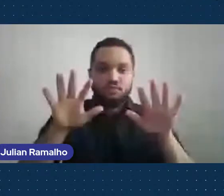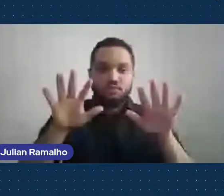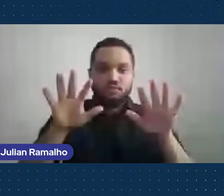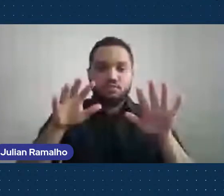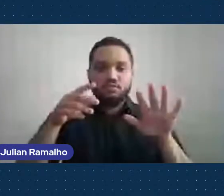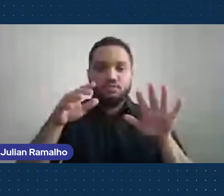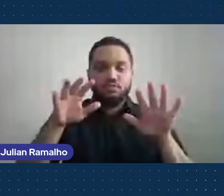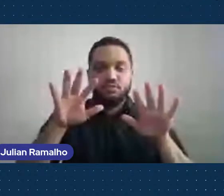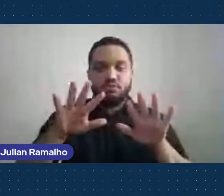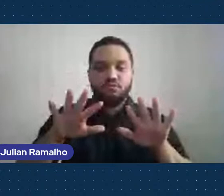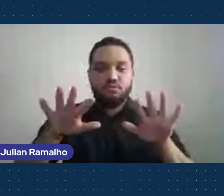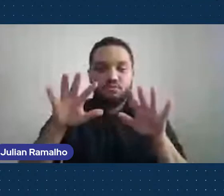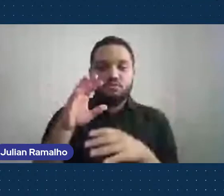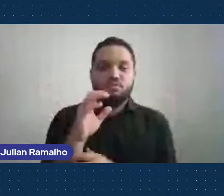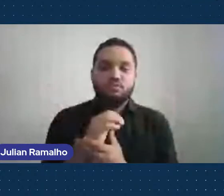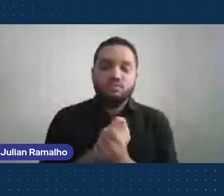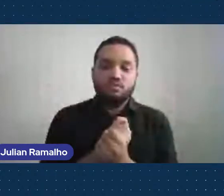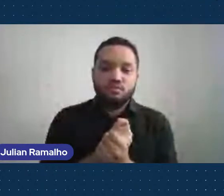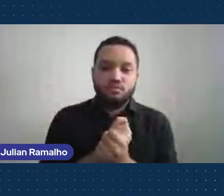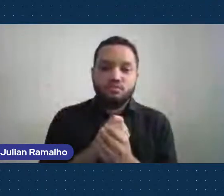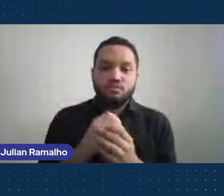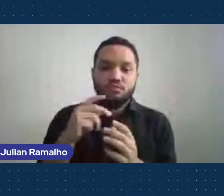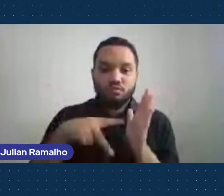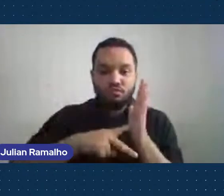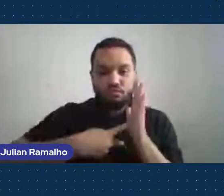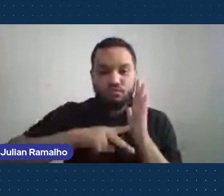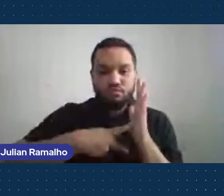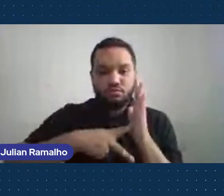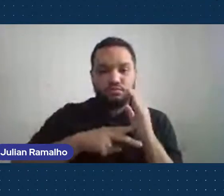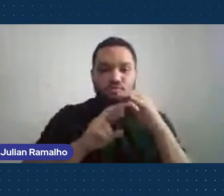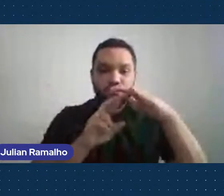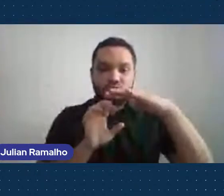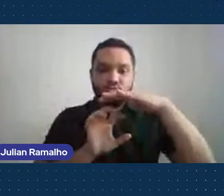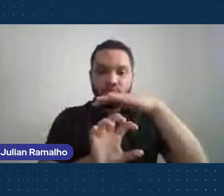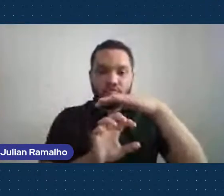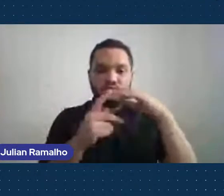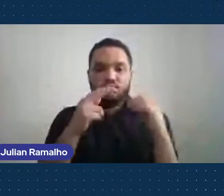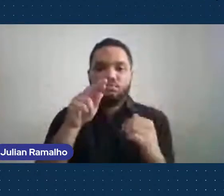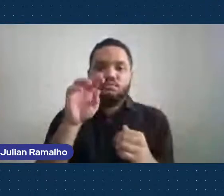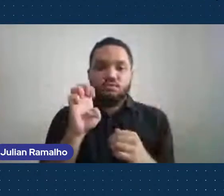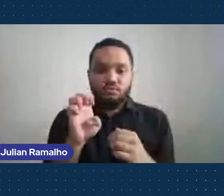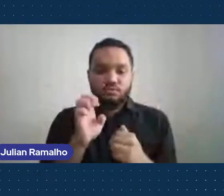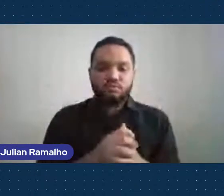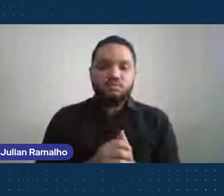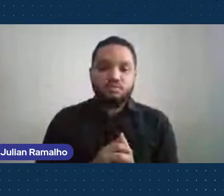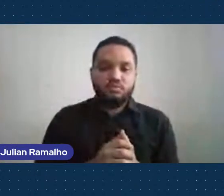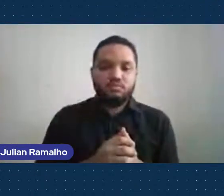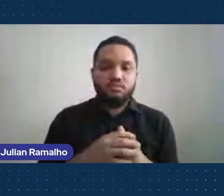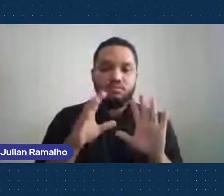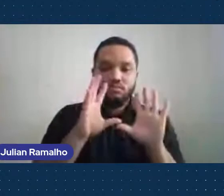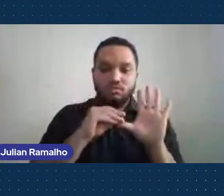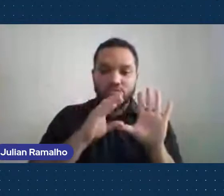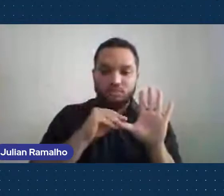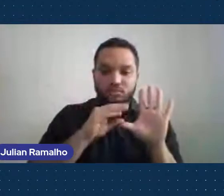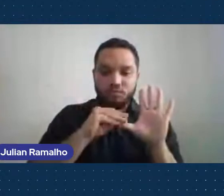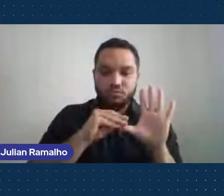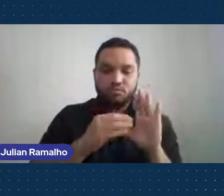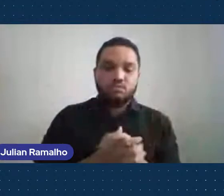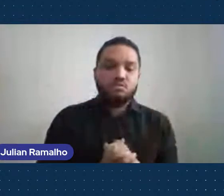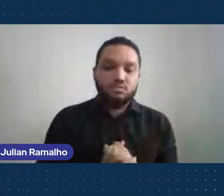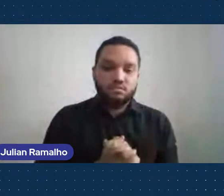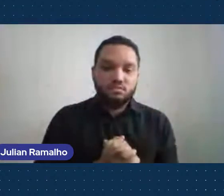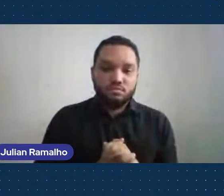do Ceará, o SINTUFSE, a Pró-Reitoria de Assuntos Estudantis, PRAE, a Secretaria de Acessibilidade, UFC Inclui,